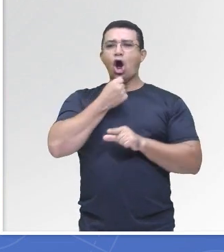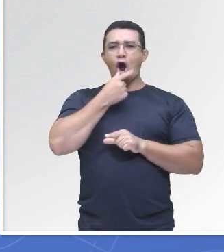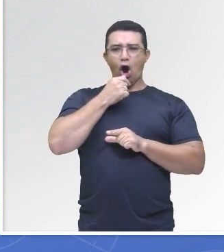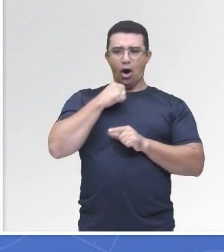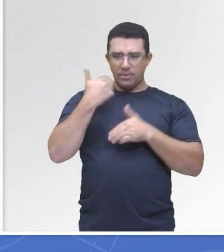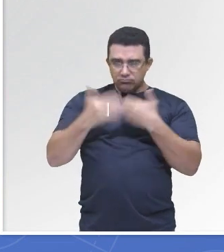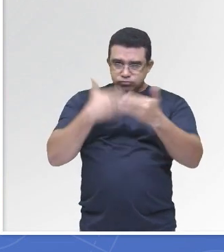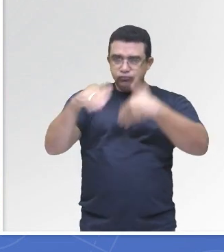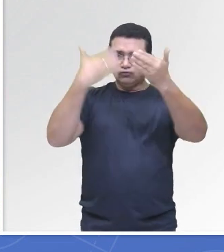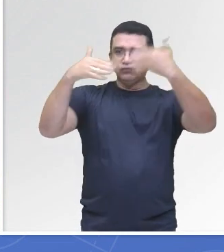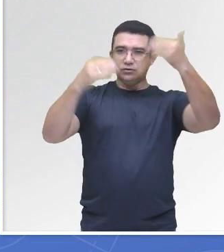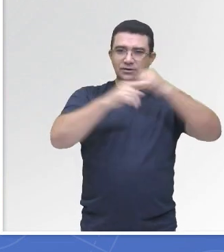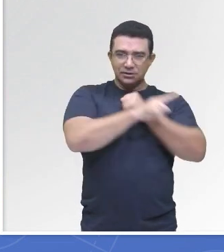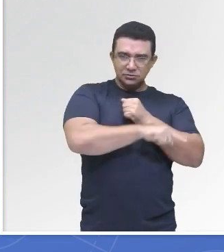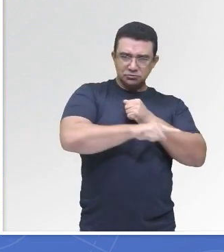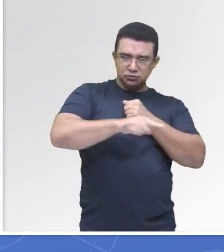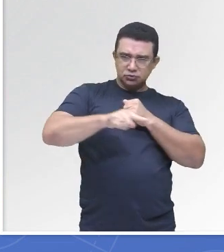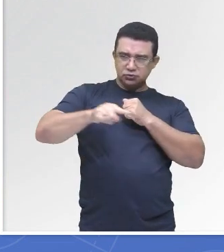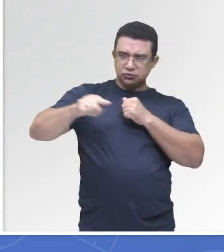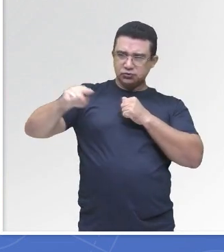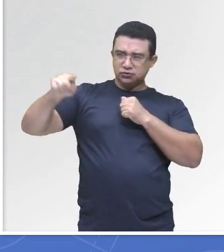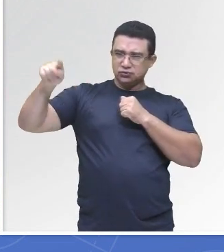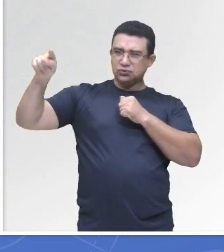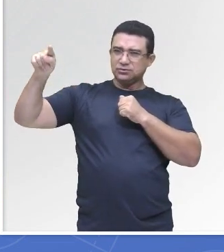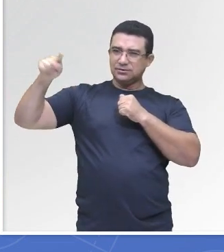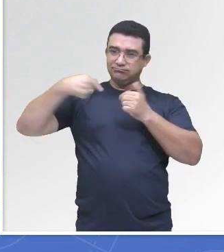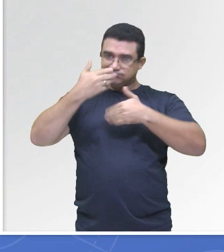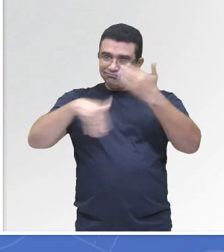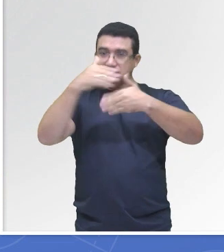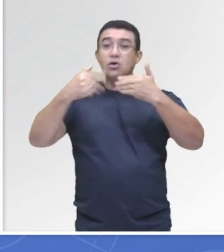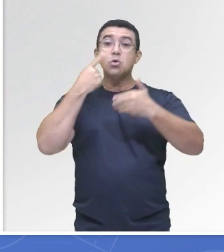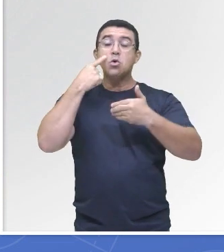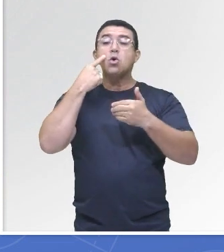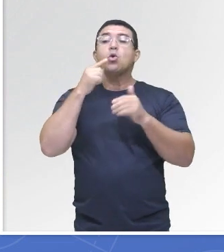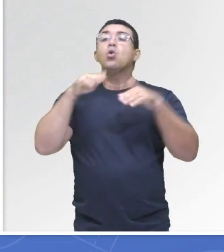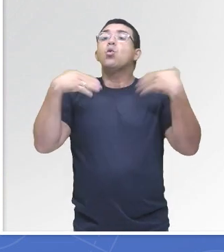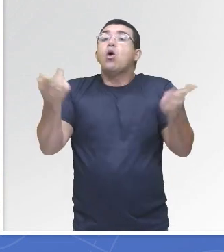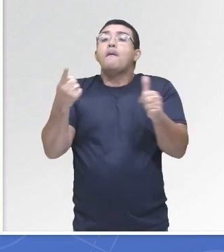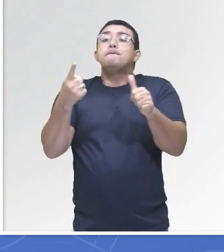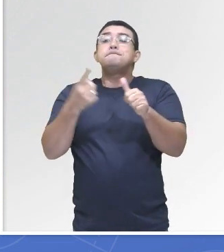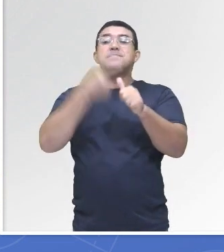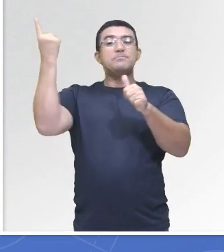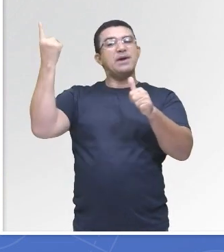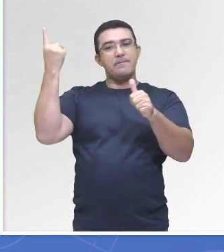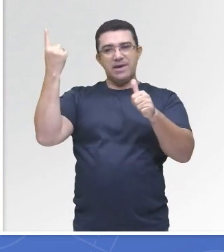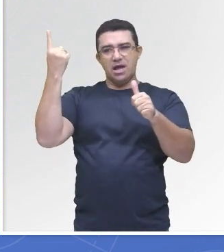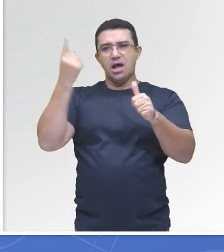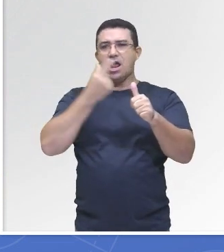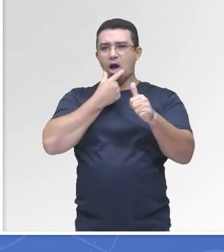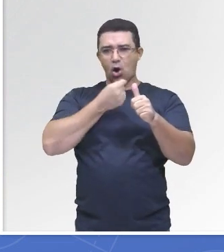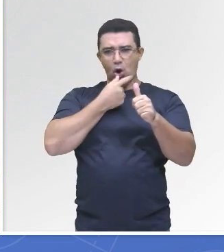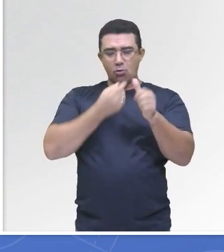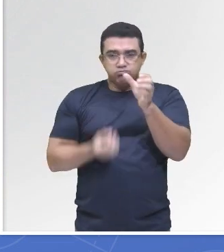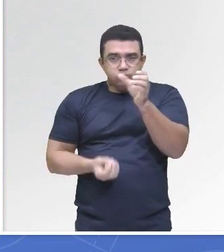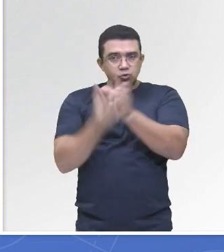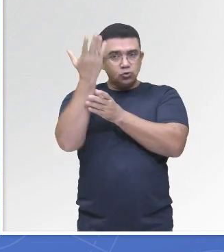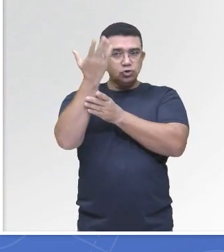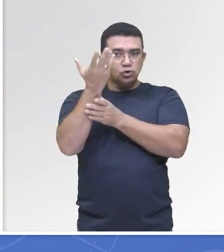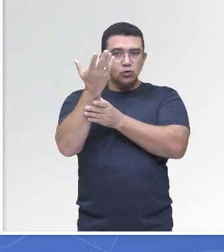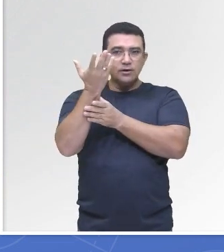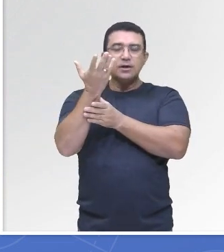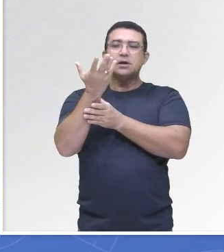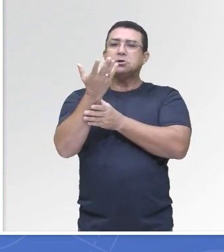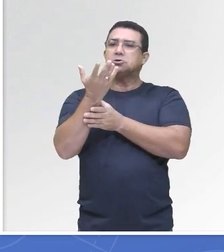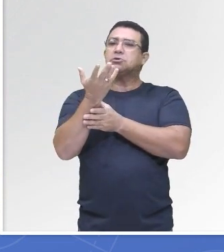Homo, certo? E você vai tentar descobrir qual foi a primeira espécie reconhecida como capaz